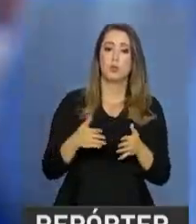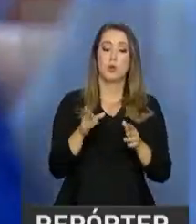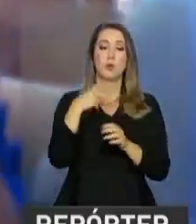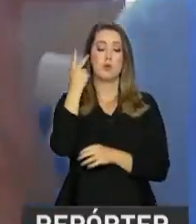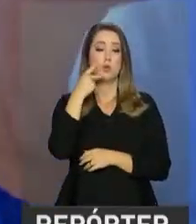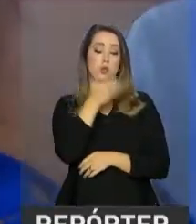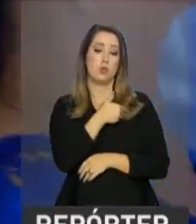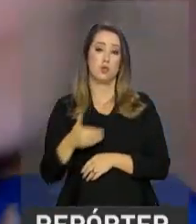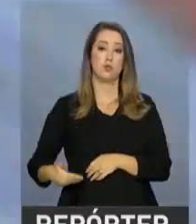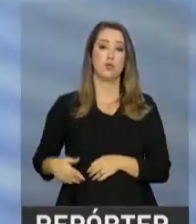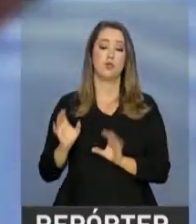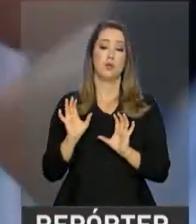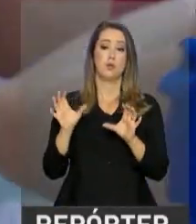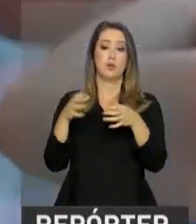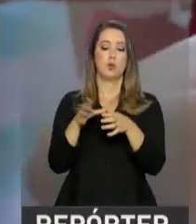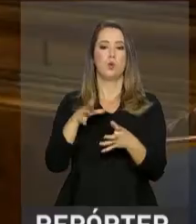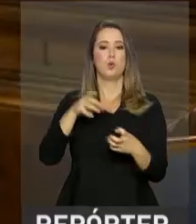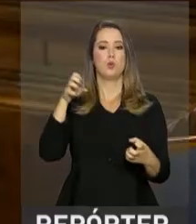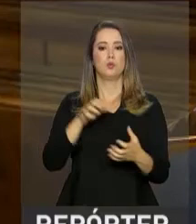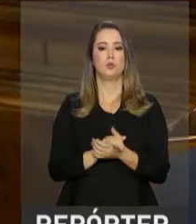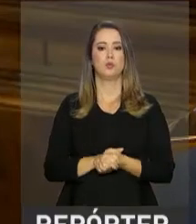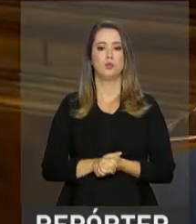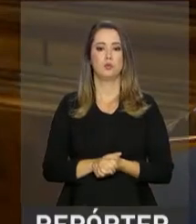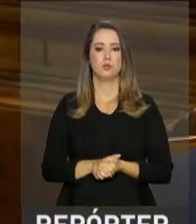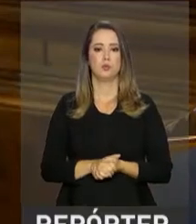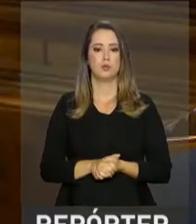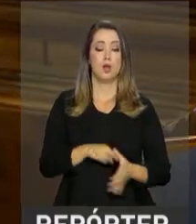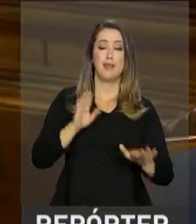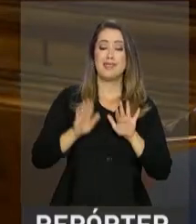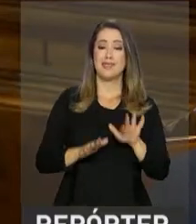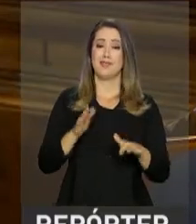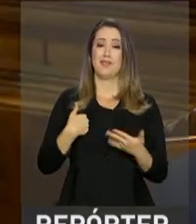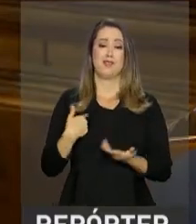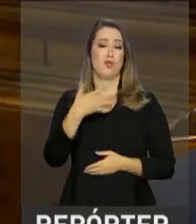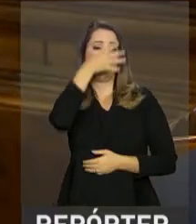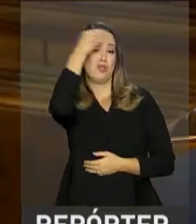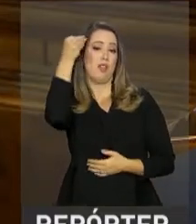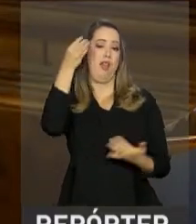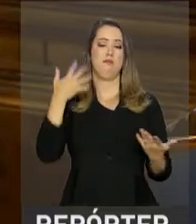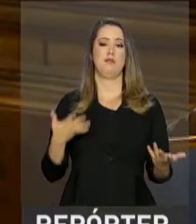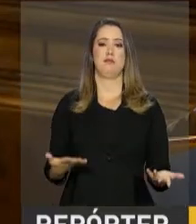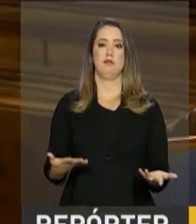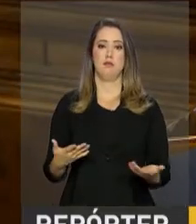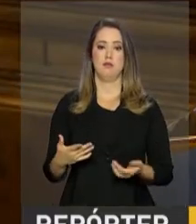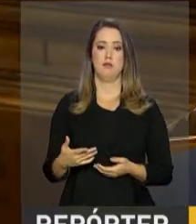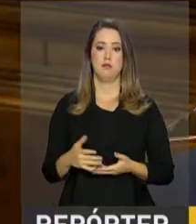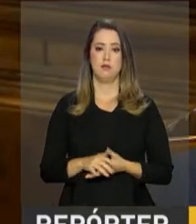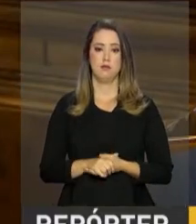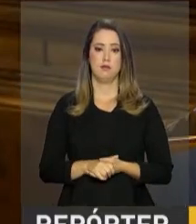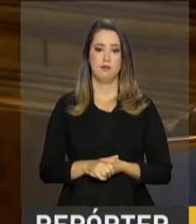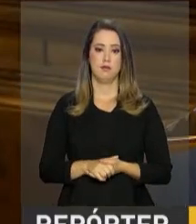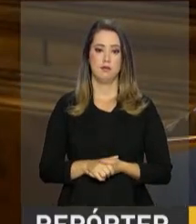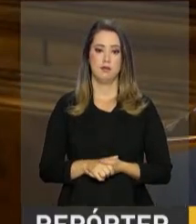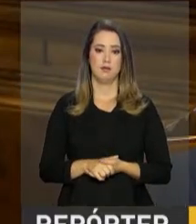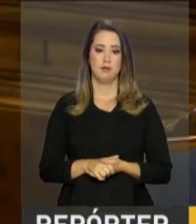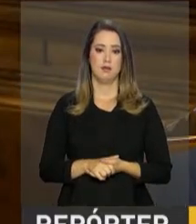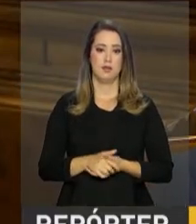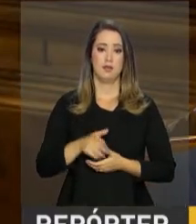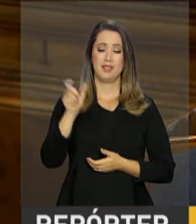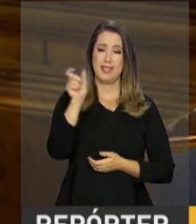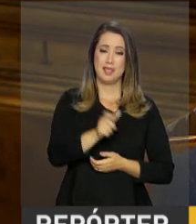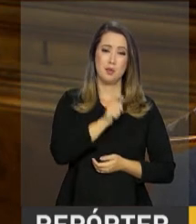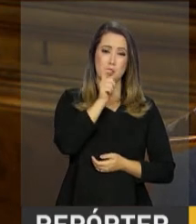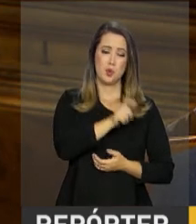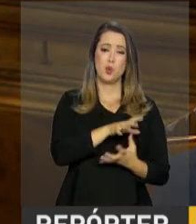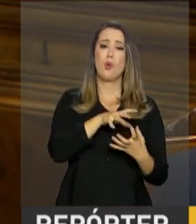políticas públicas para essa população. Muitas vezes a gente esquece que essas